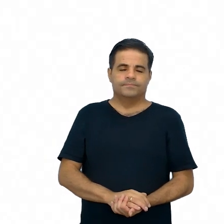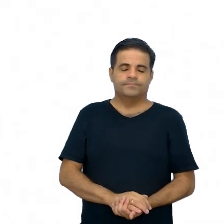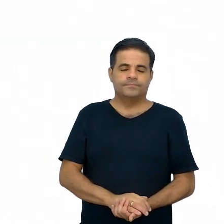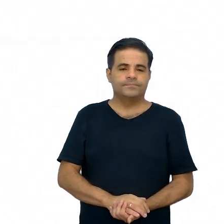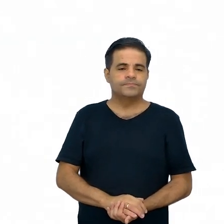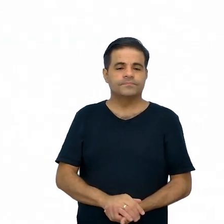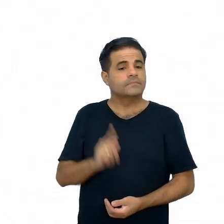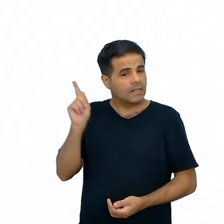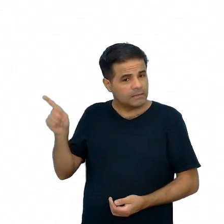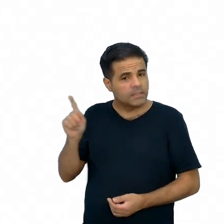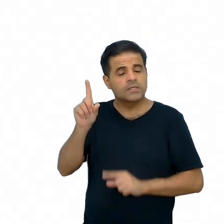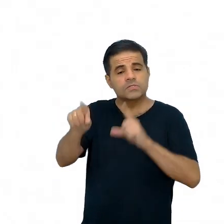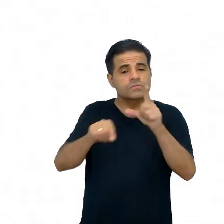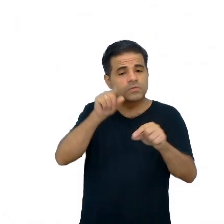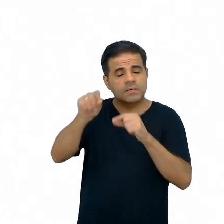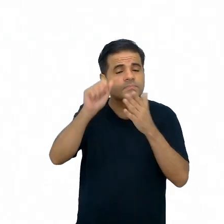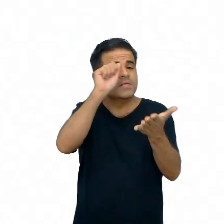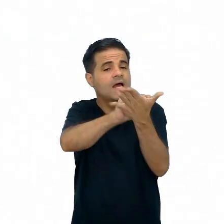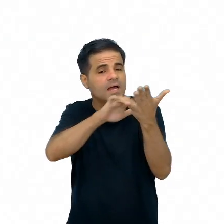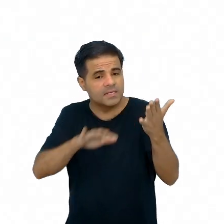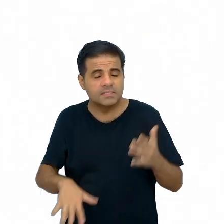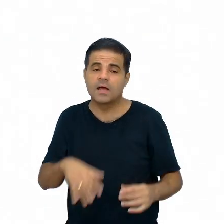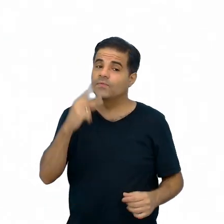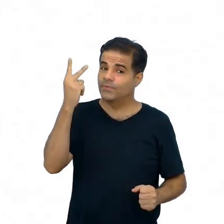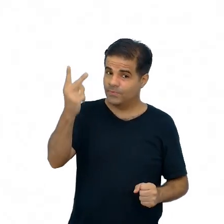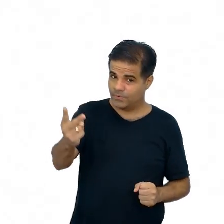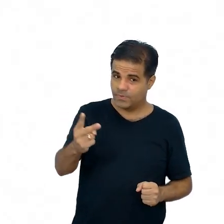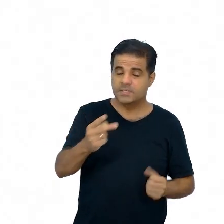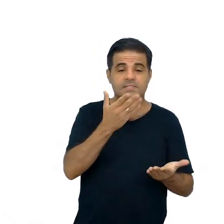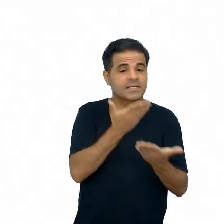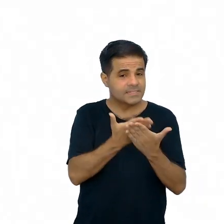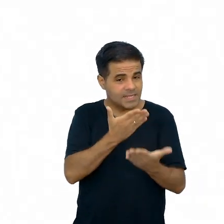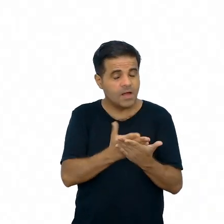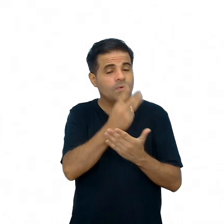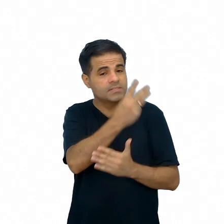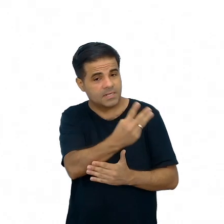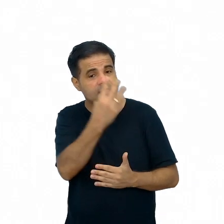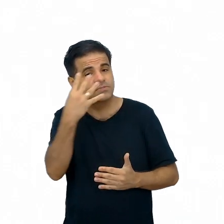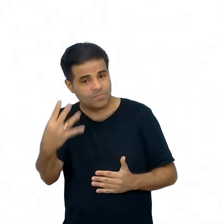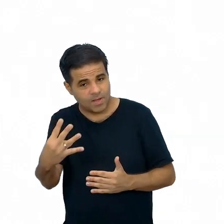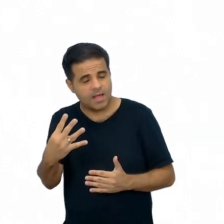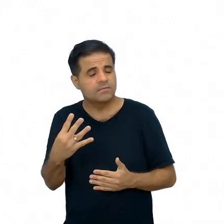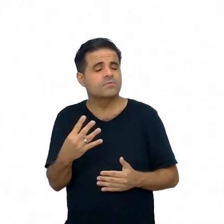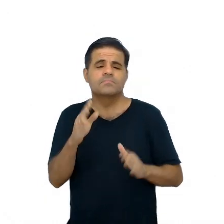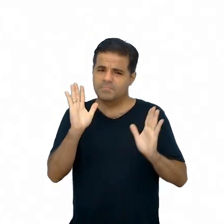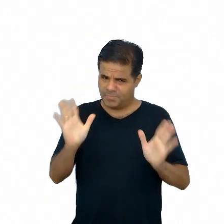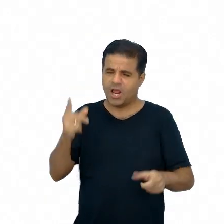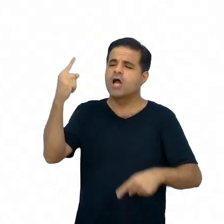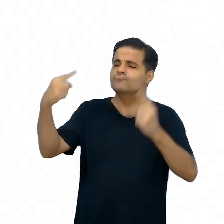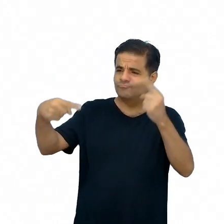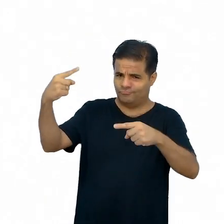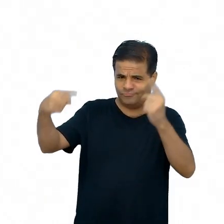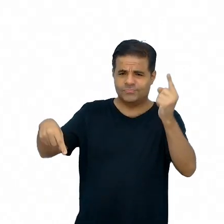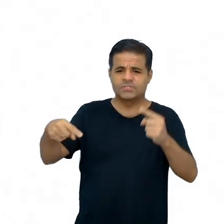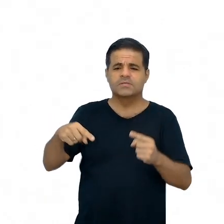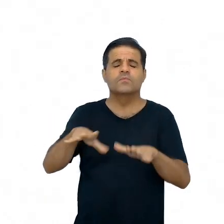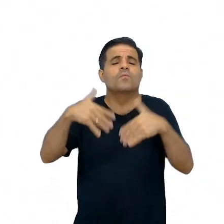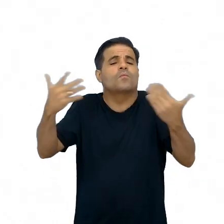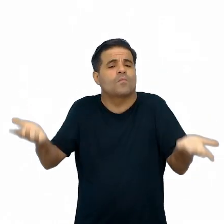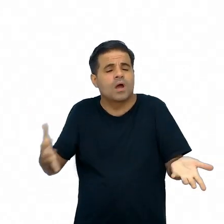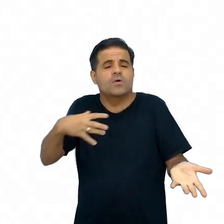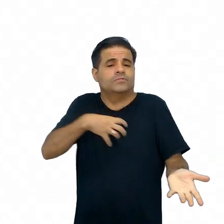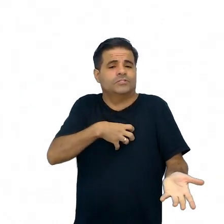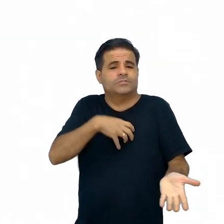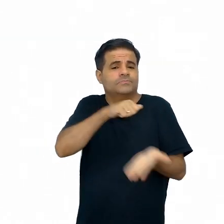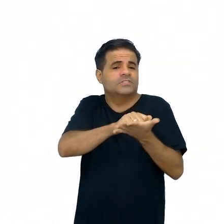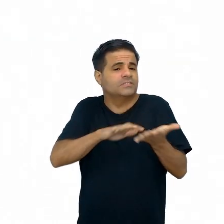Aqui escolhemos a atividade 2 das aulas 3 e 4 para discutir em qual tipo